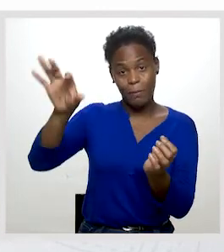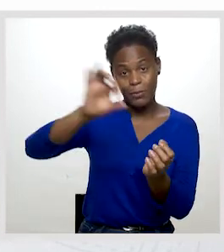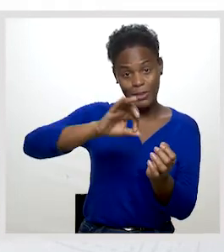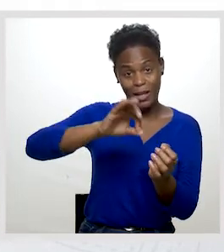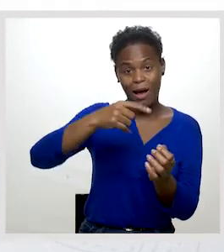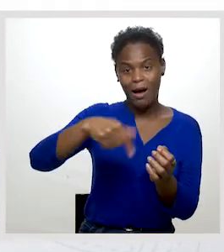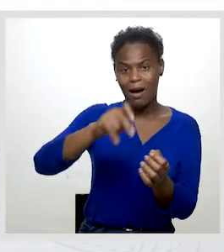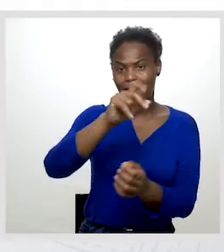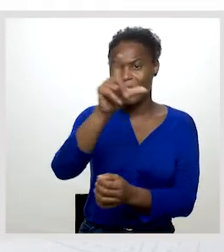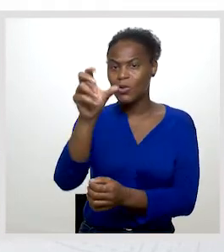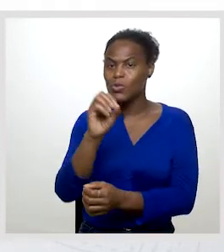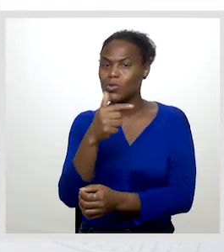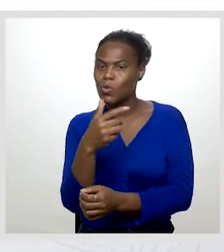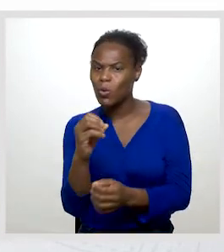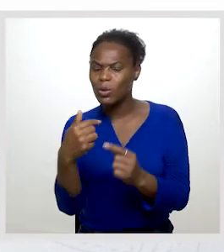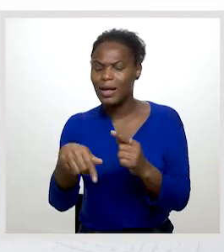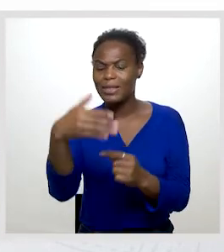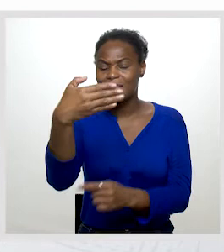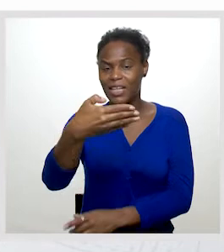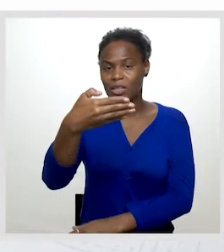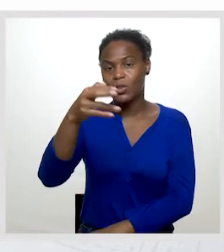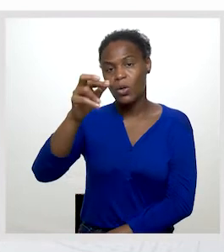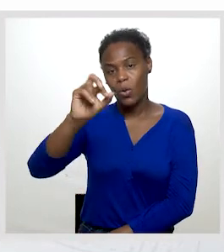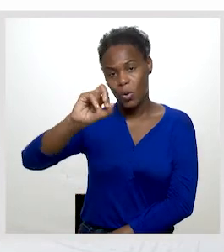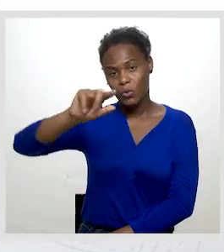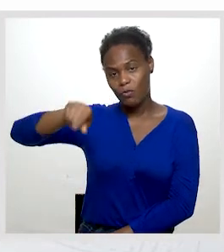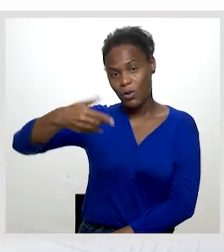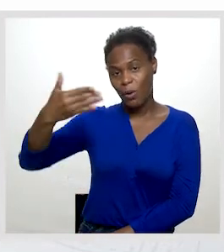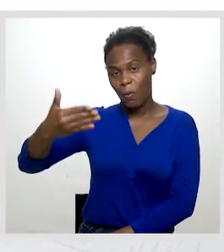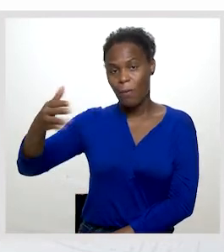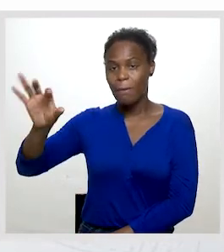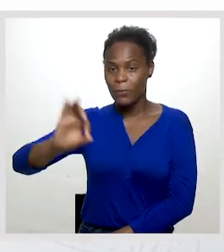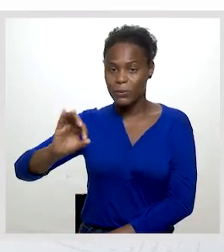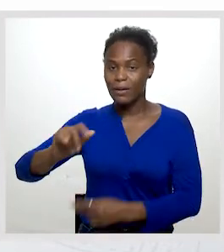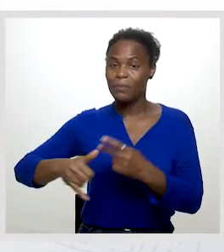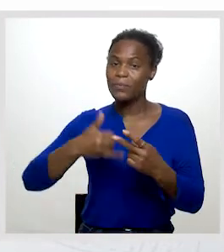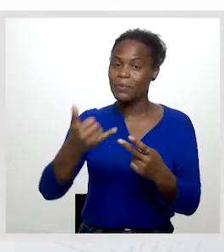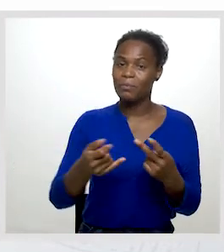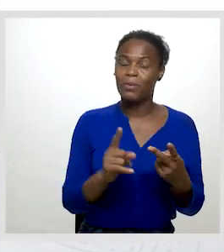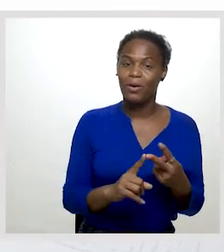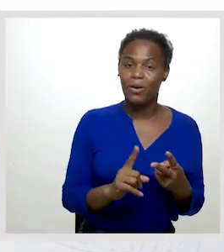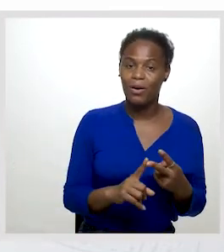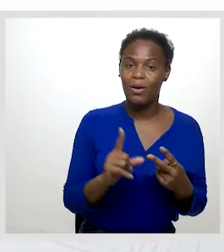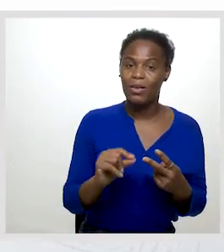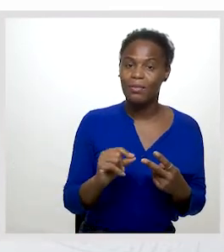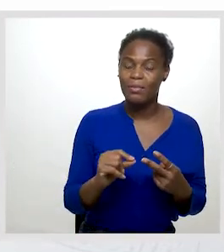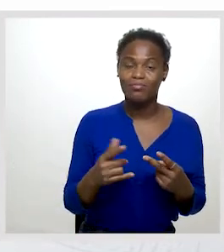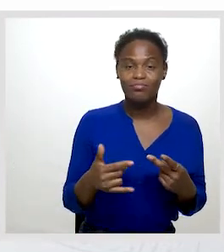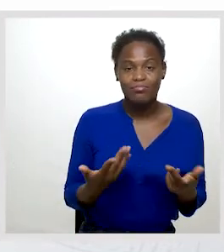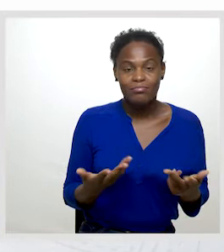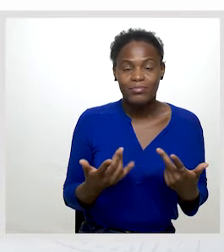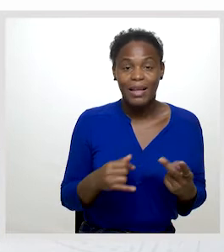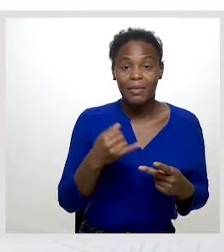percentagem enorme de azoto, que ocupa 78,1%, né? Depois